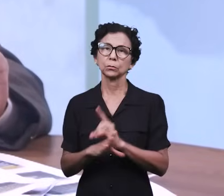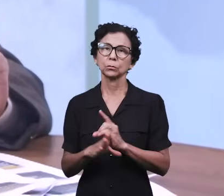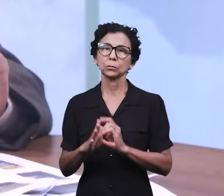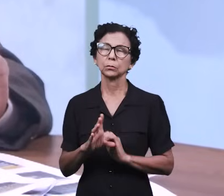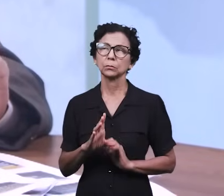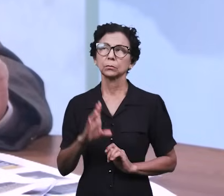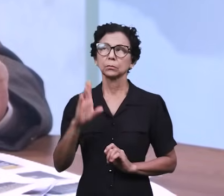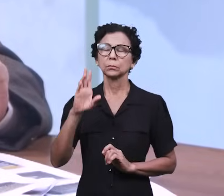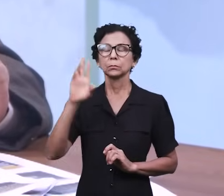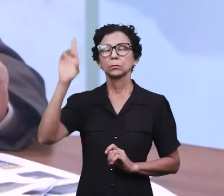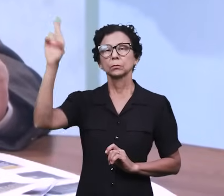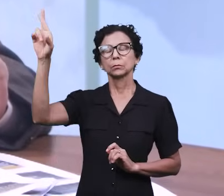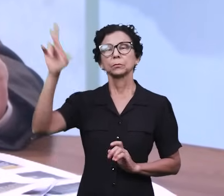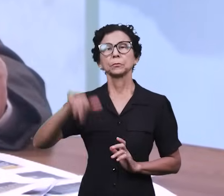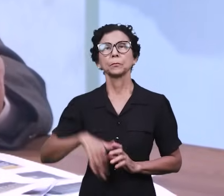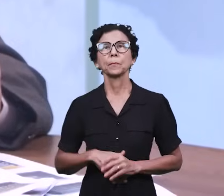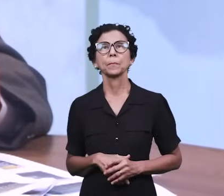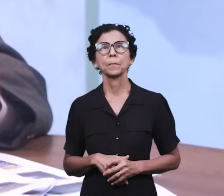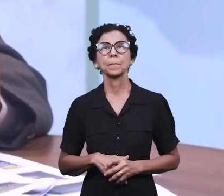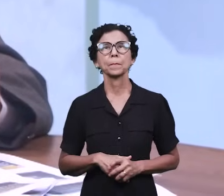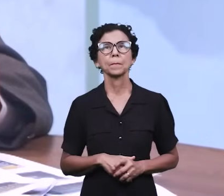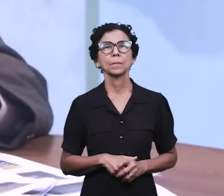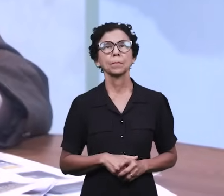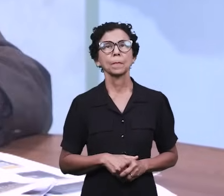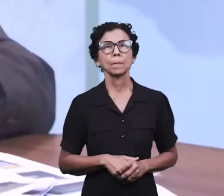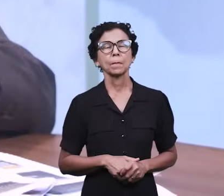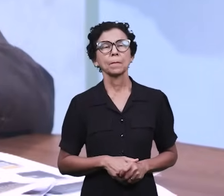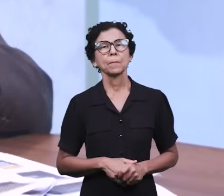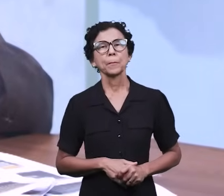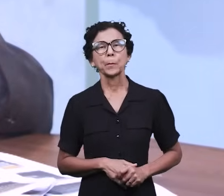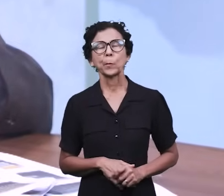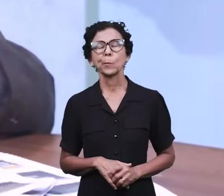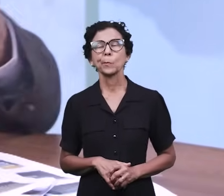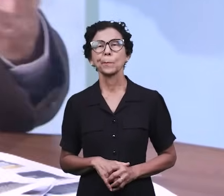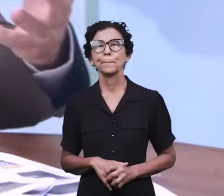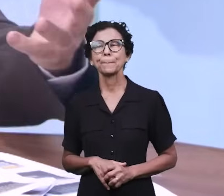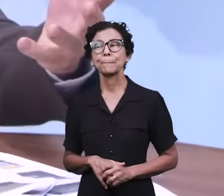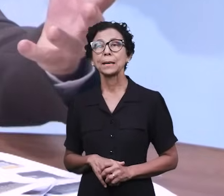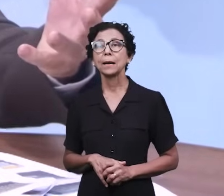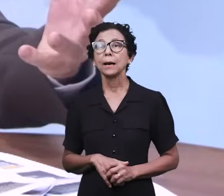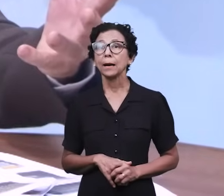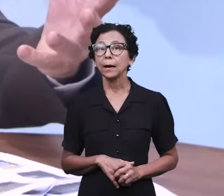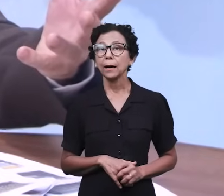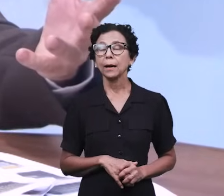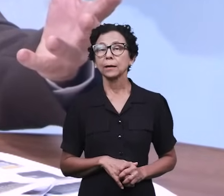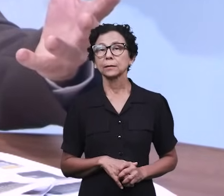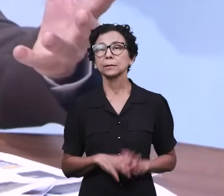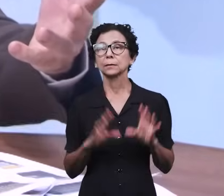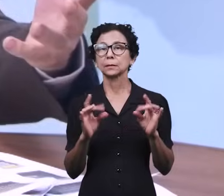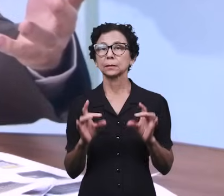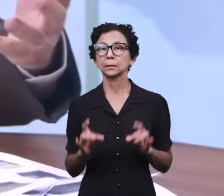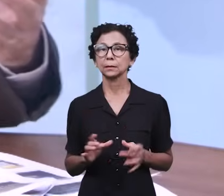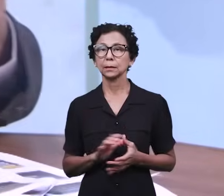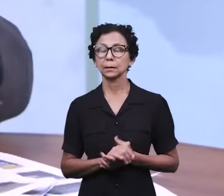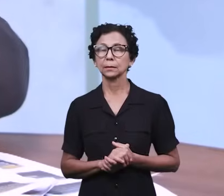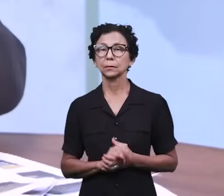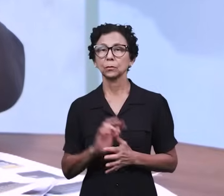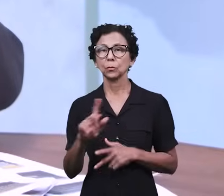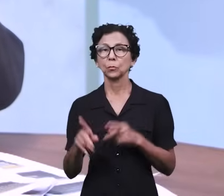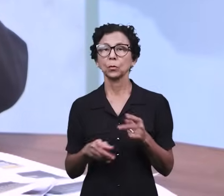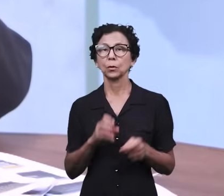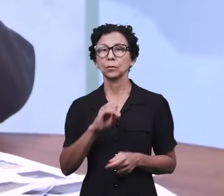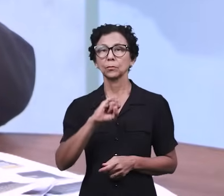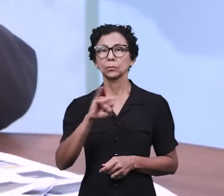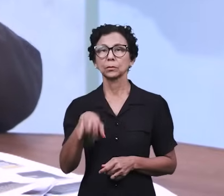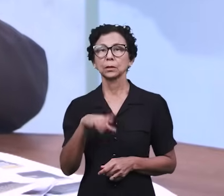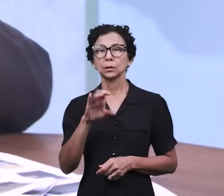comentário. Na verdade, os jebuseus eram guardiães desse local, porque eles não